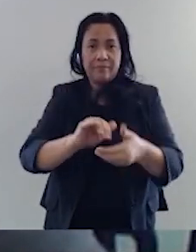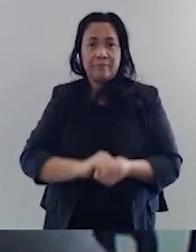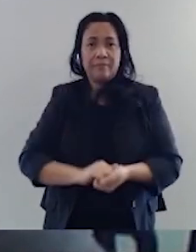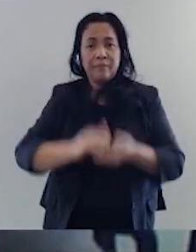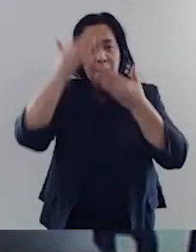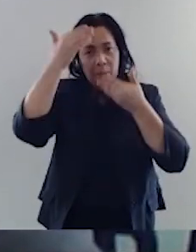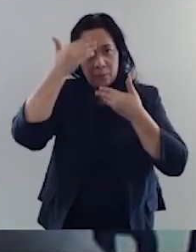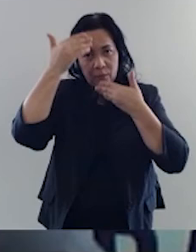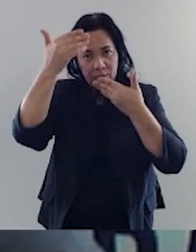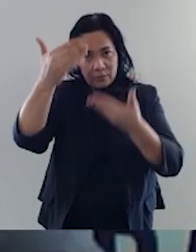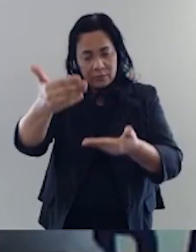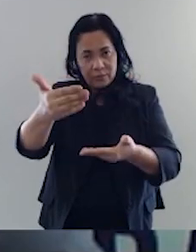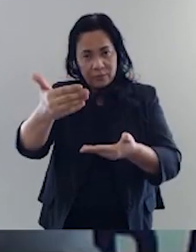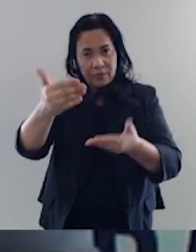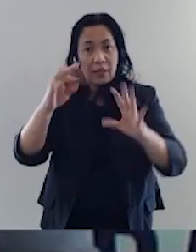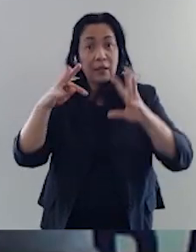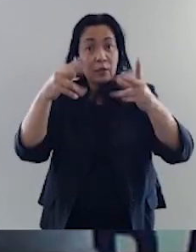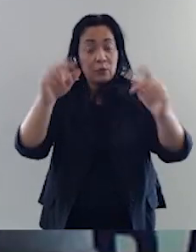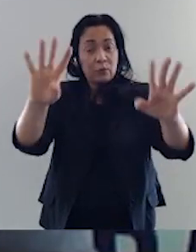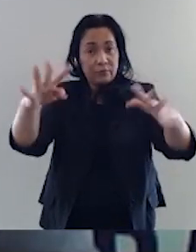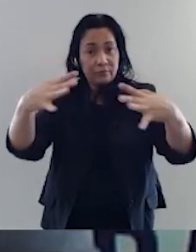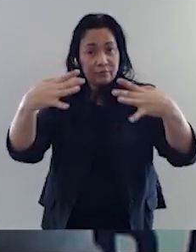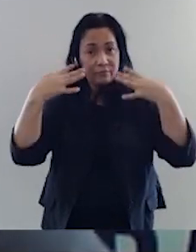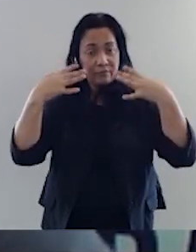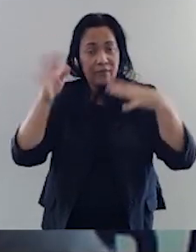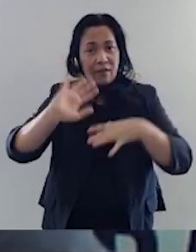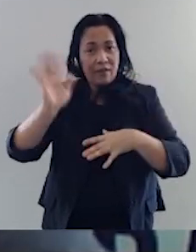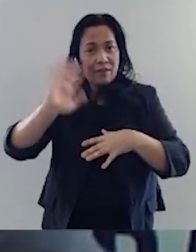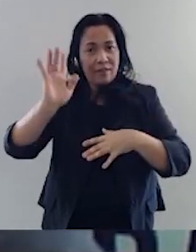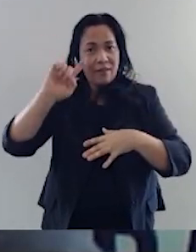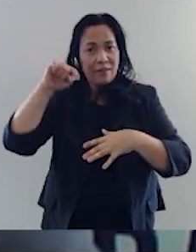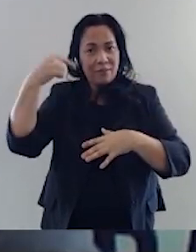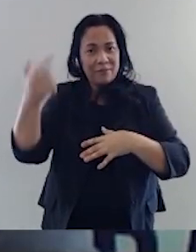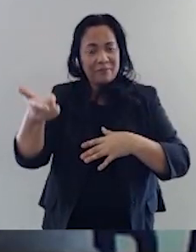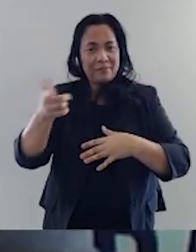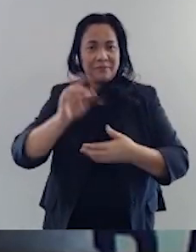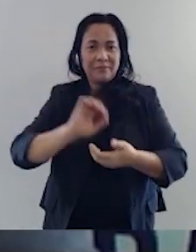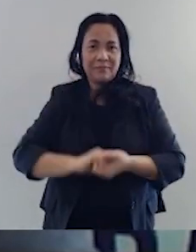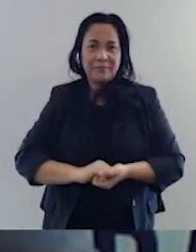Muito obrigada a todos que nos assistem. Até uma próxima oportunidade.